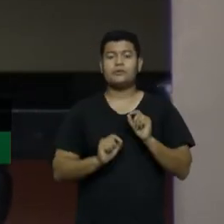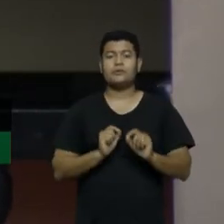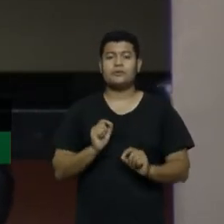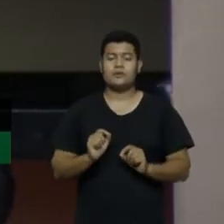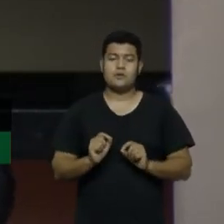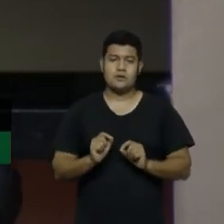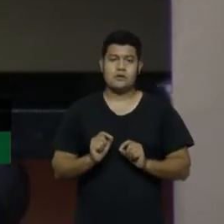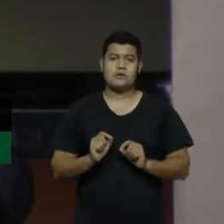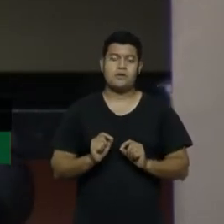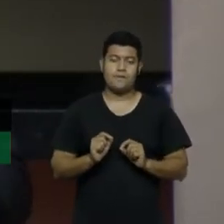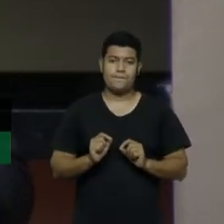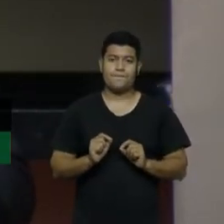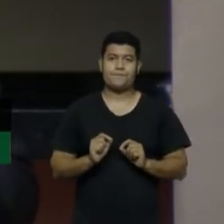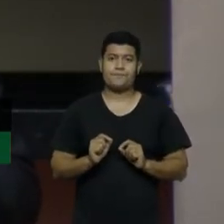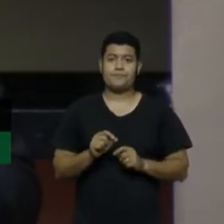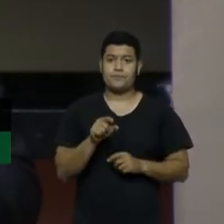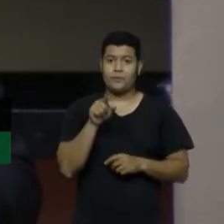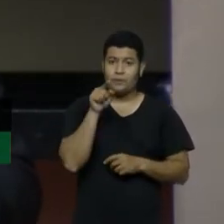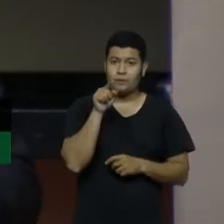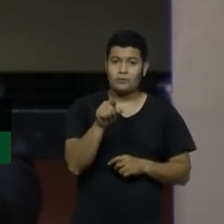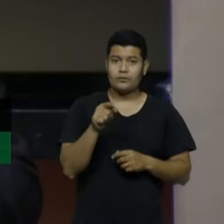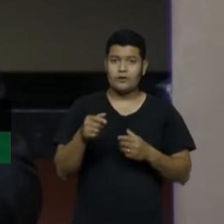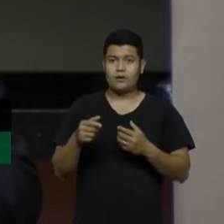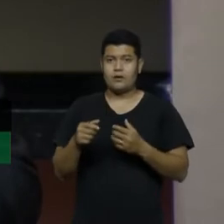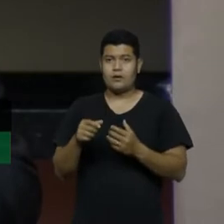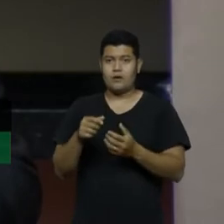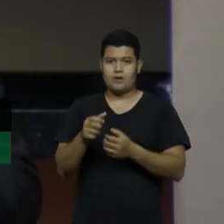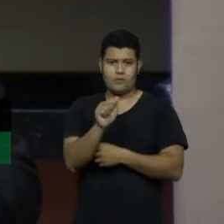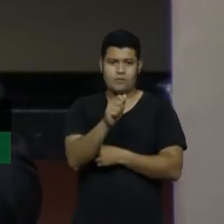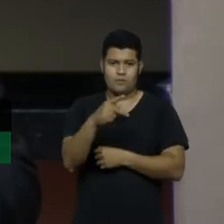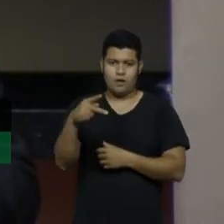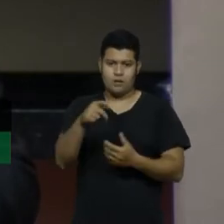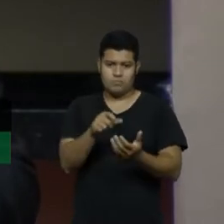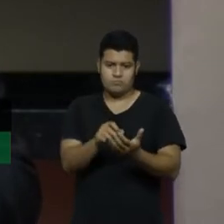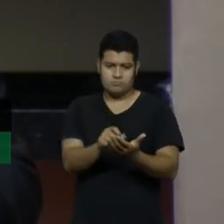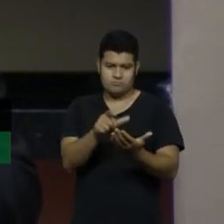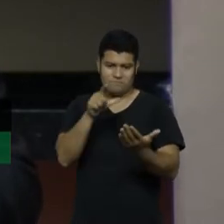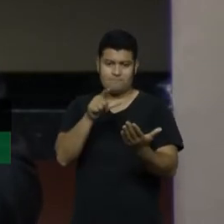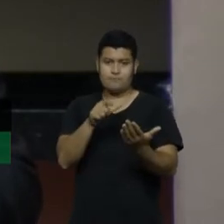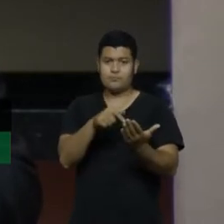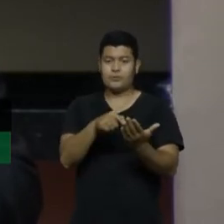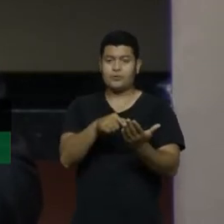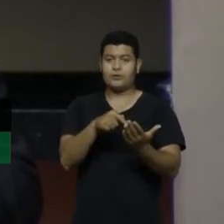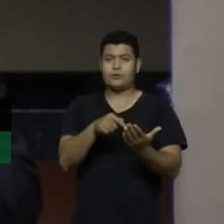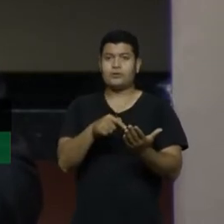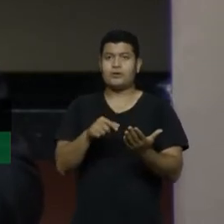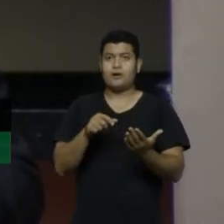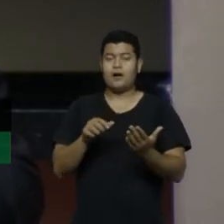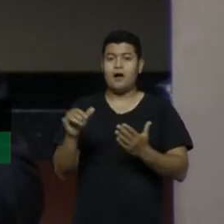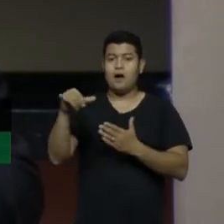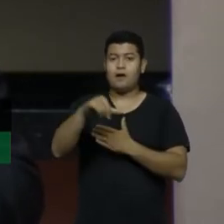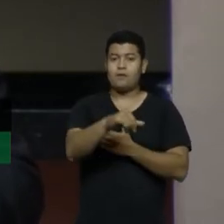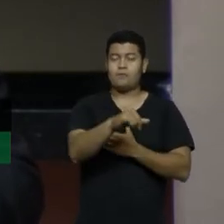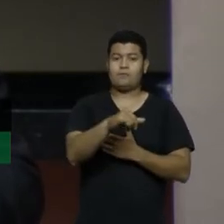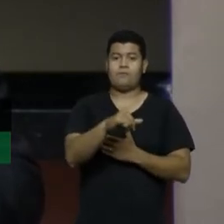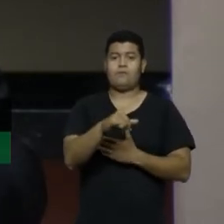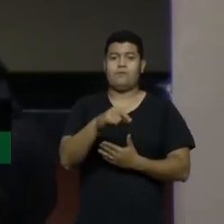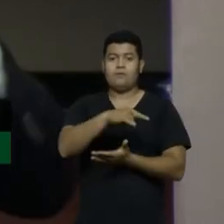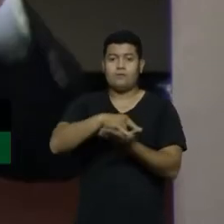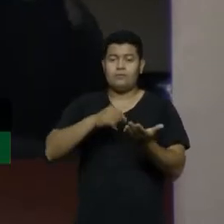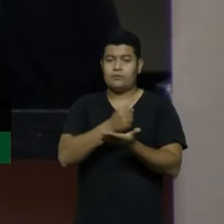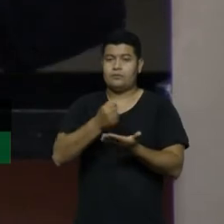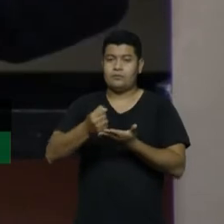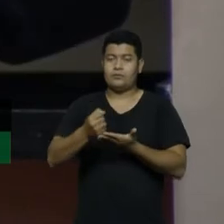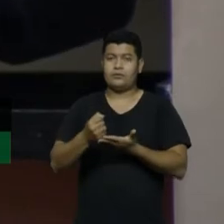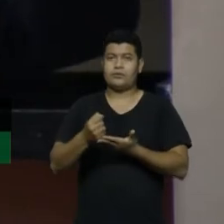Fabiano, que quando você abre aquele aplicativo dos aviões, no avião ambulância contratado para serviço médico é a